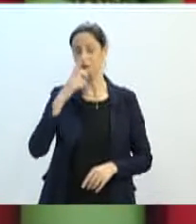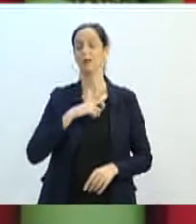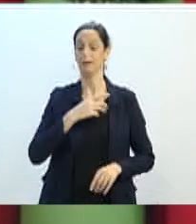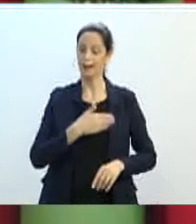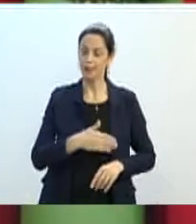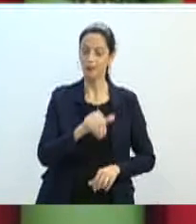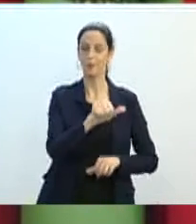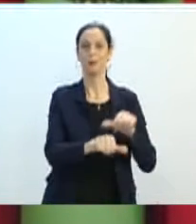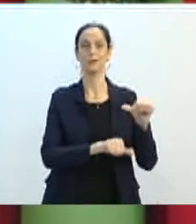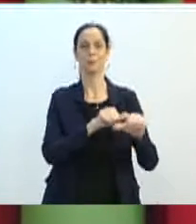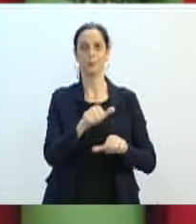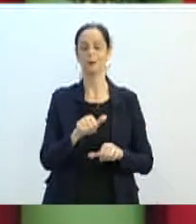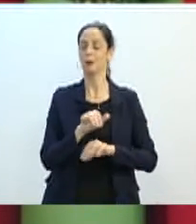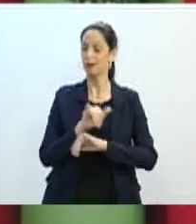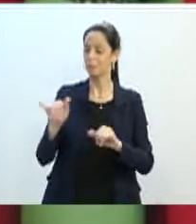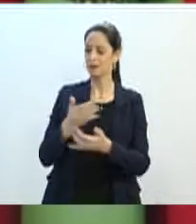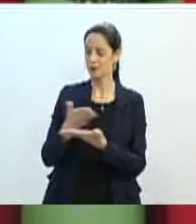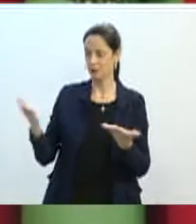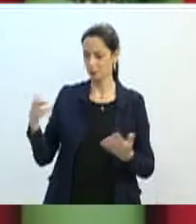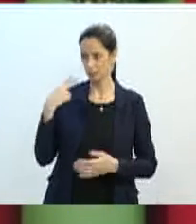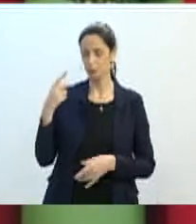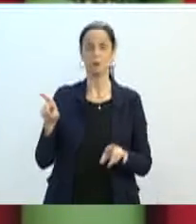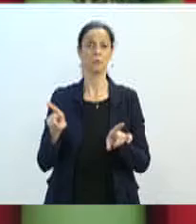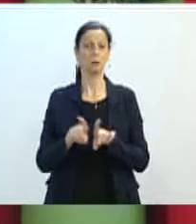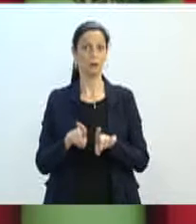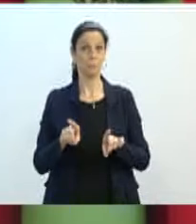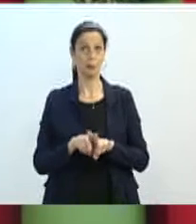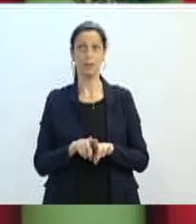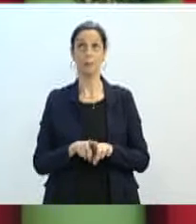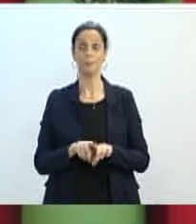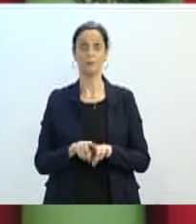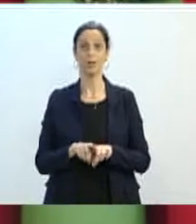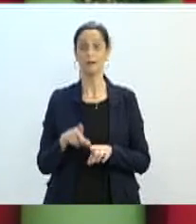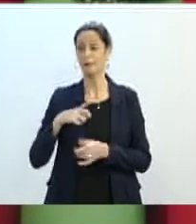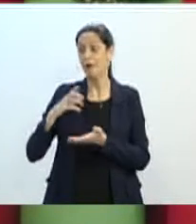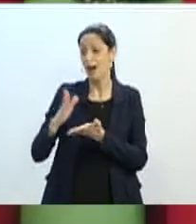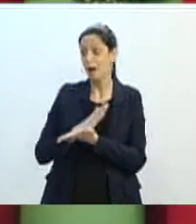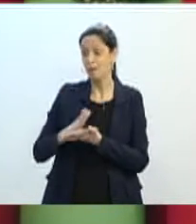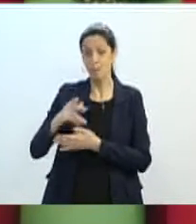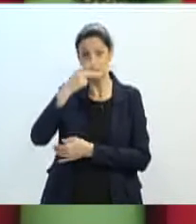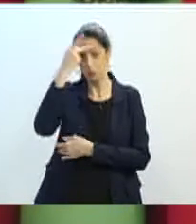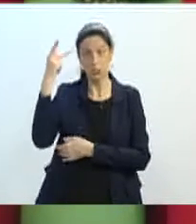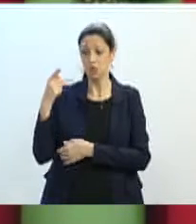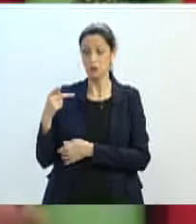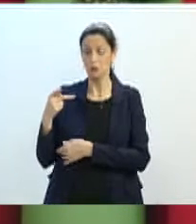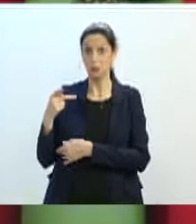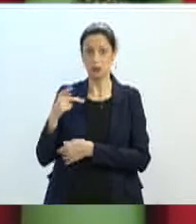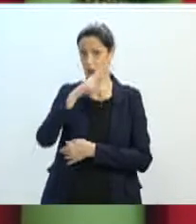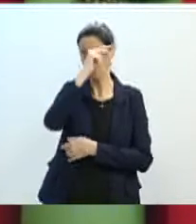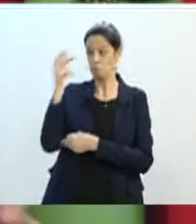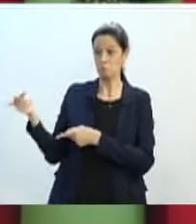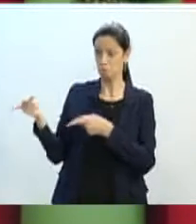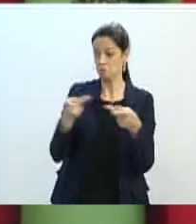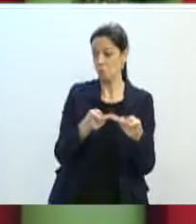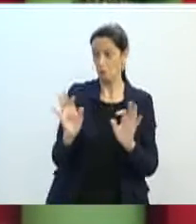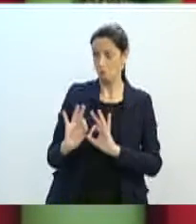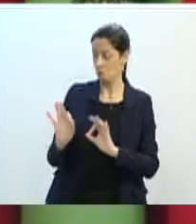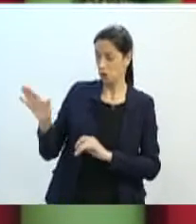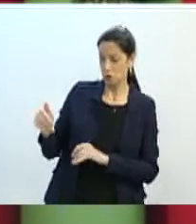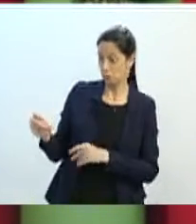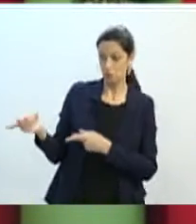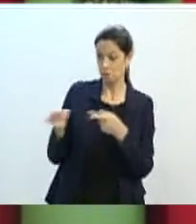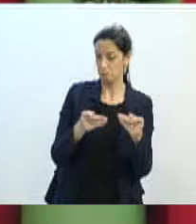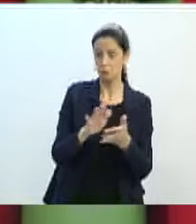casa e quero fazer um registro a outros colegas vereadores que não foram chamados aí né você Justamente que não foram chamados é uma coisa muito grande